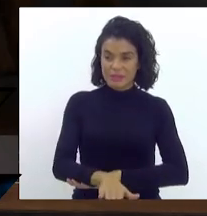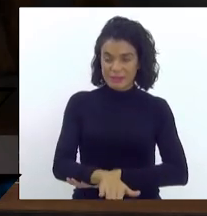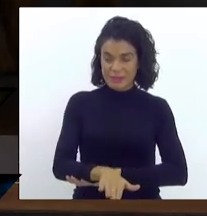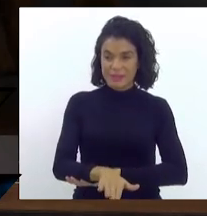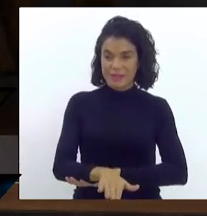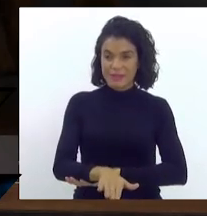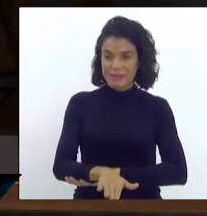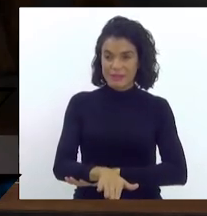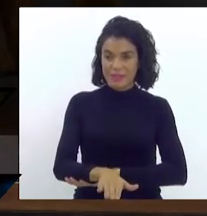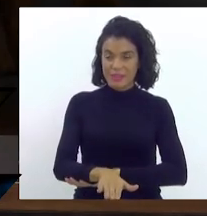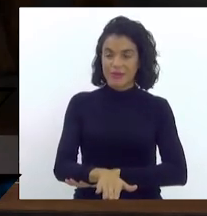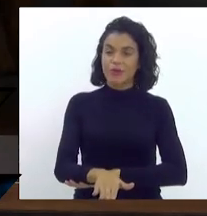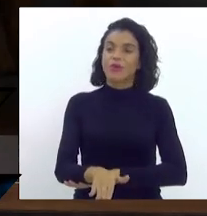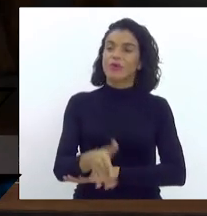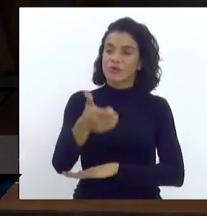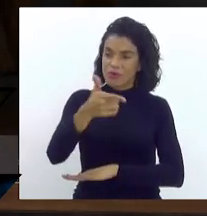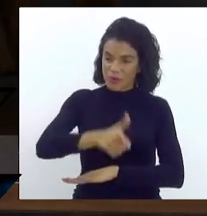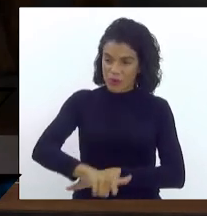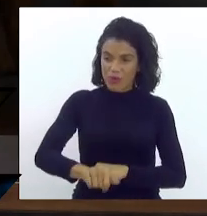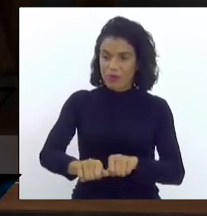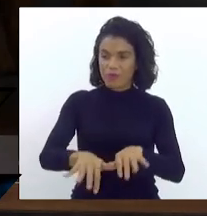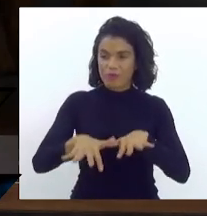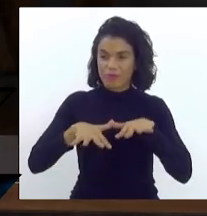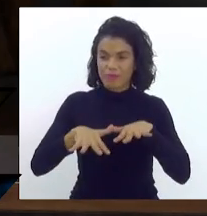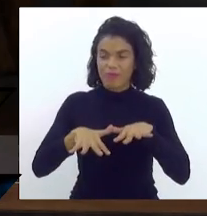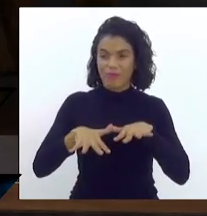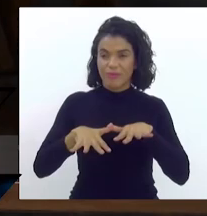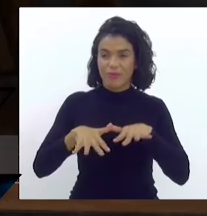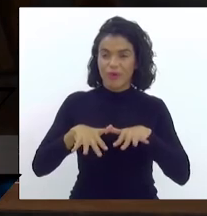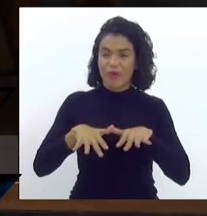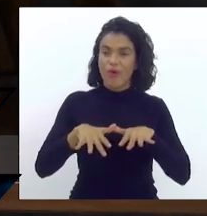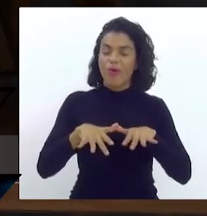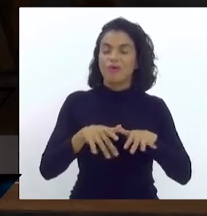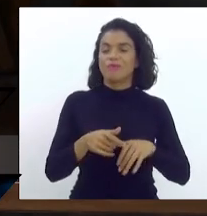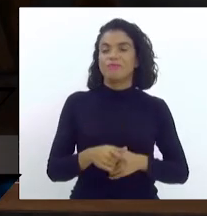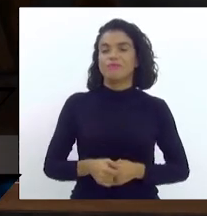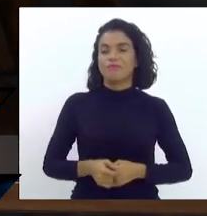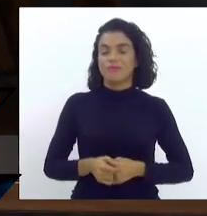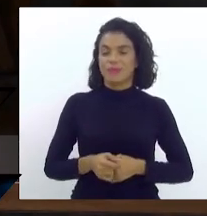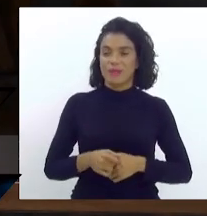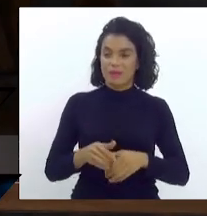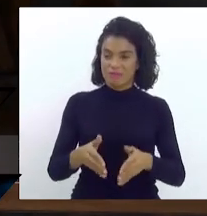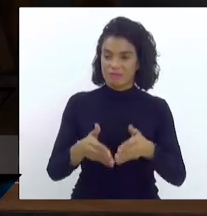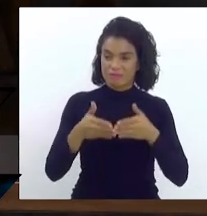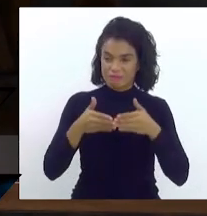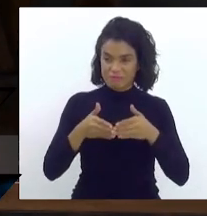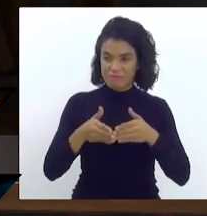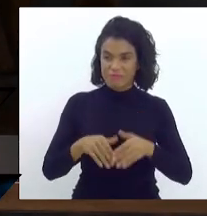quando retornaremos com a ordem do dia. Está suspensa a sessão.